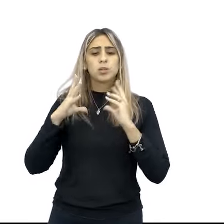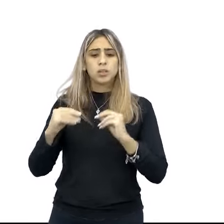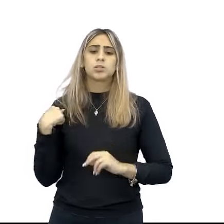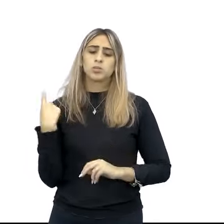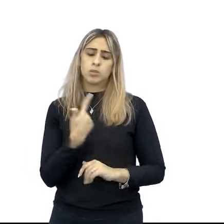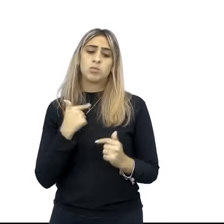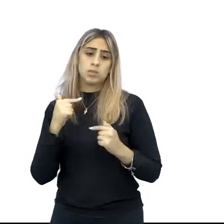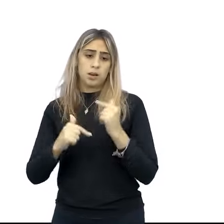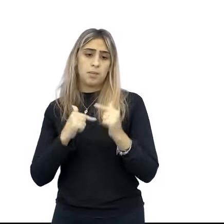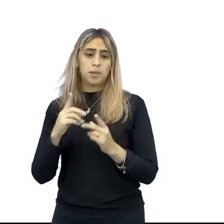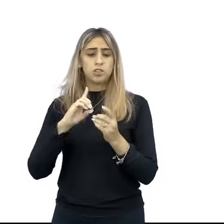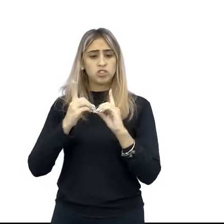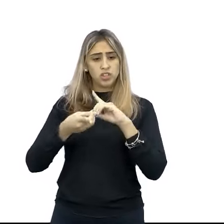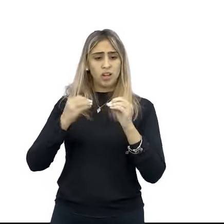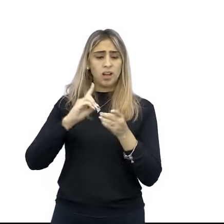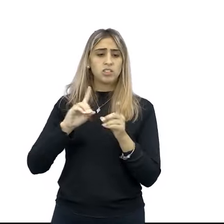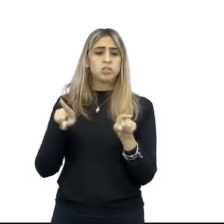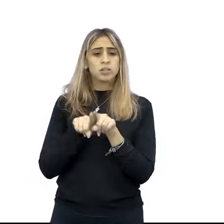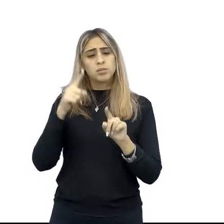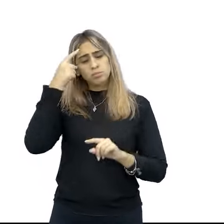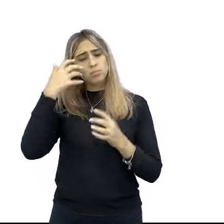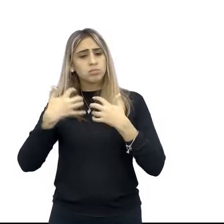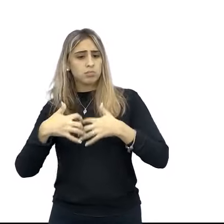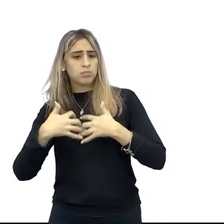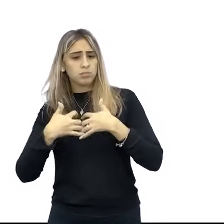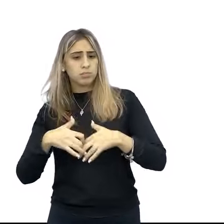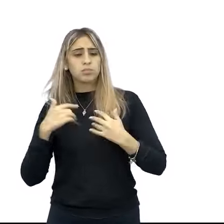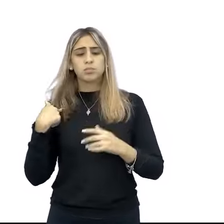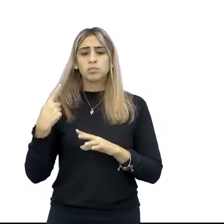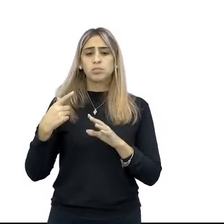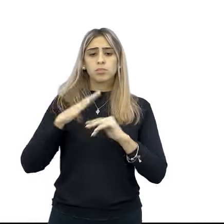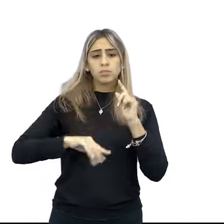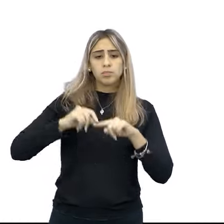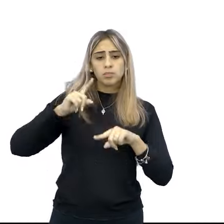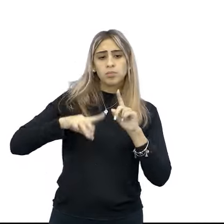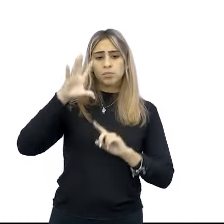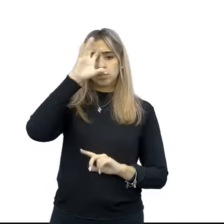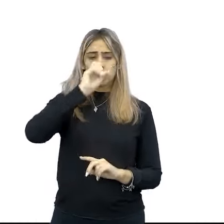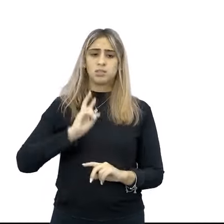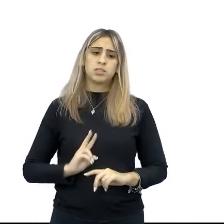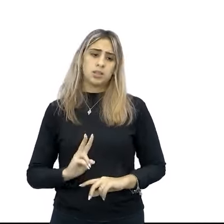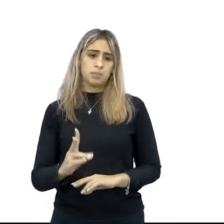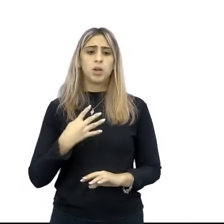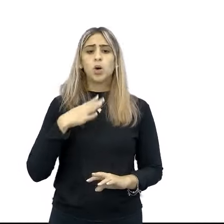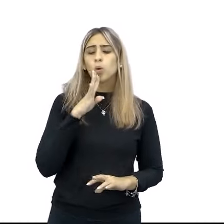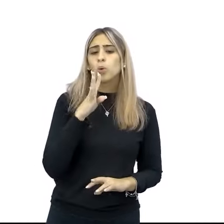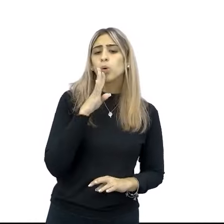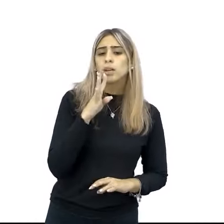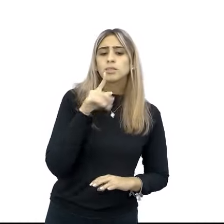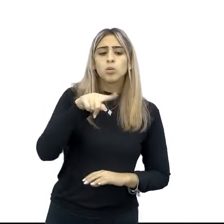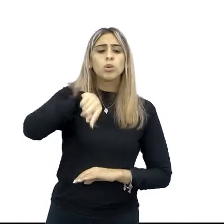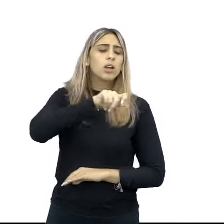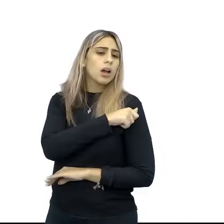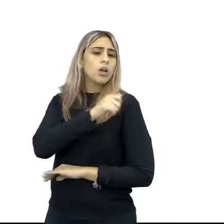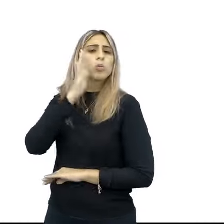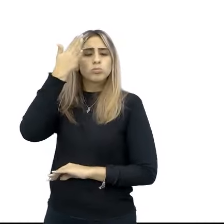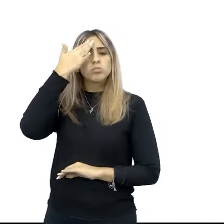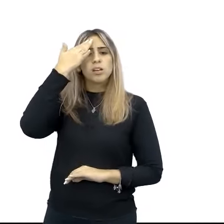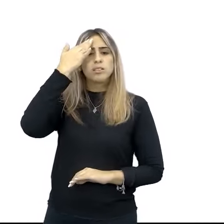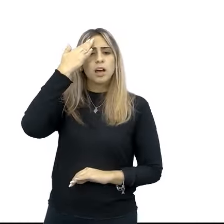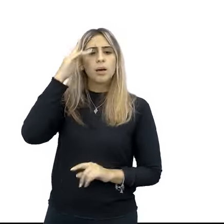nosso trabalho didático, e pensando no trabalho com o material Aprender Sempre. Conhecer o que o estudante